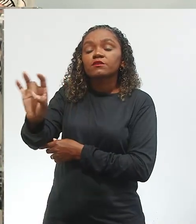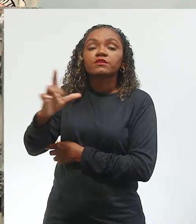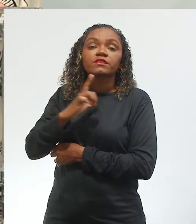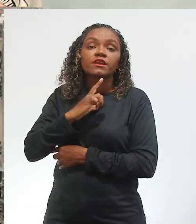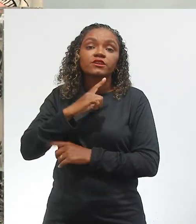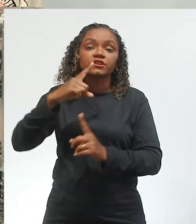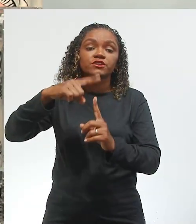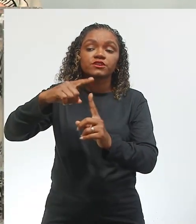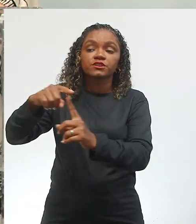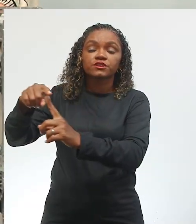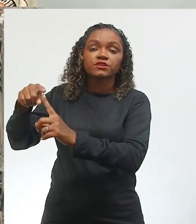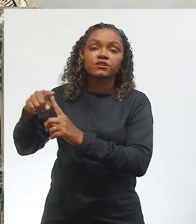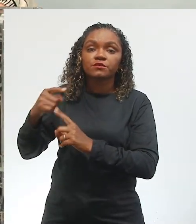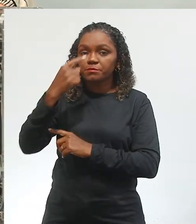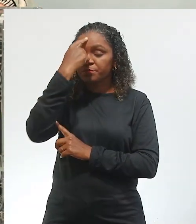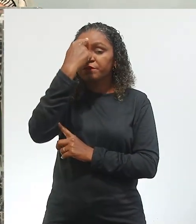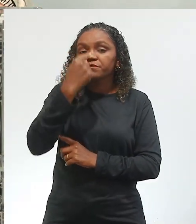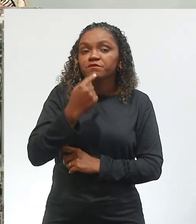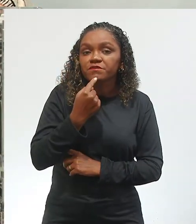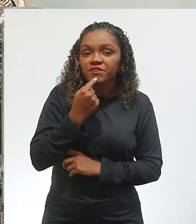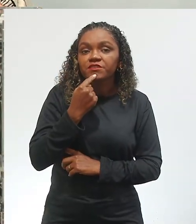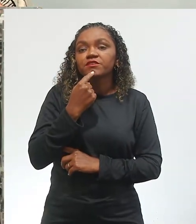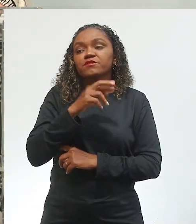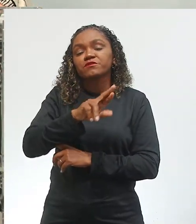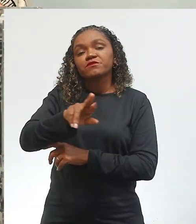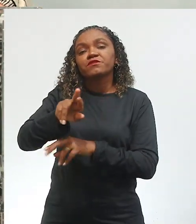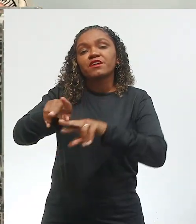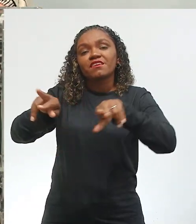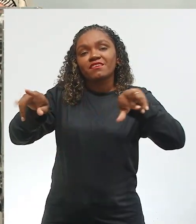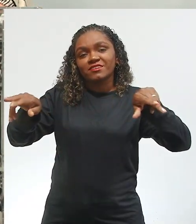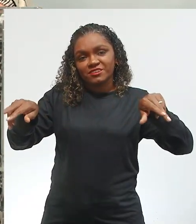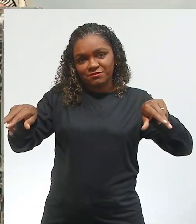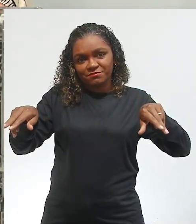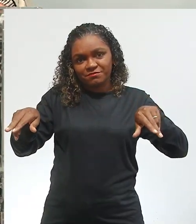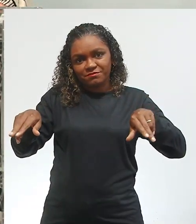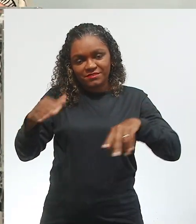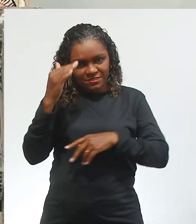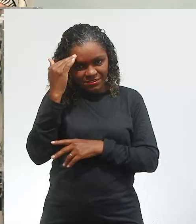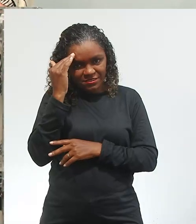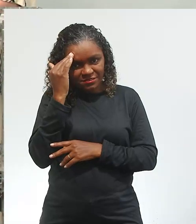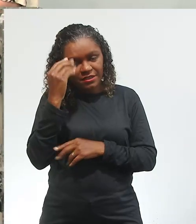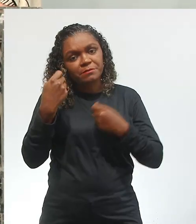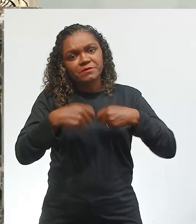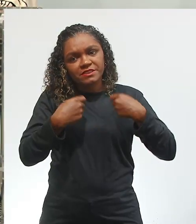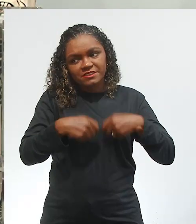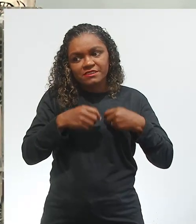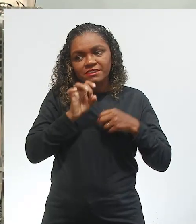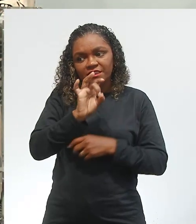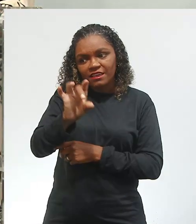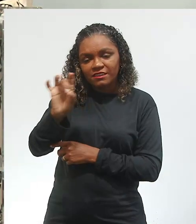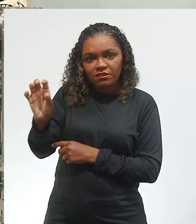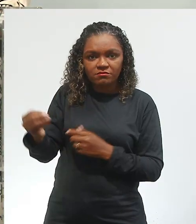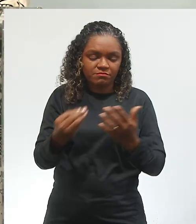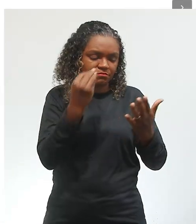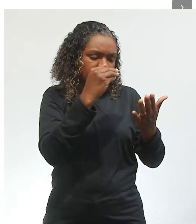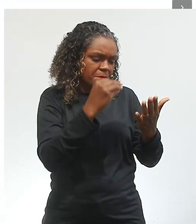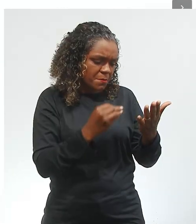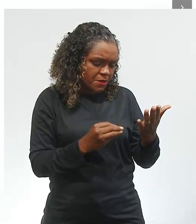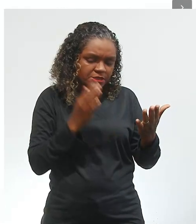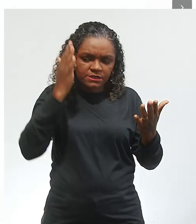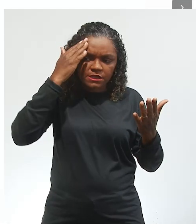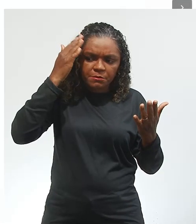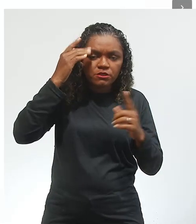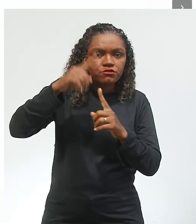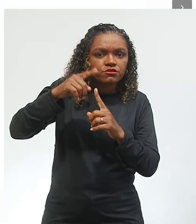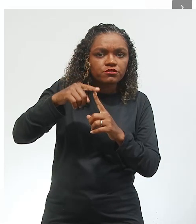quais o Estado, né, as quais as instituições públicas têm que atender, certo?